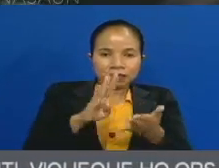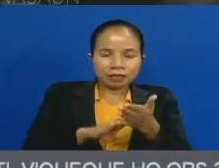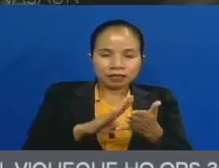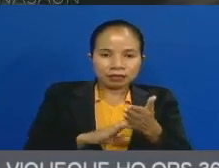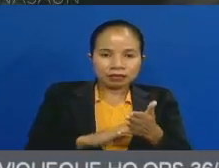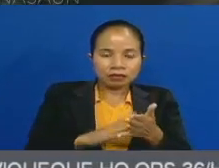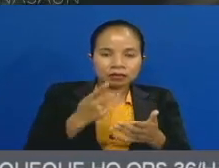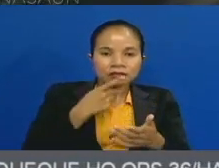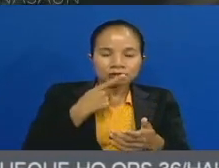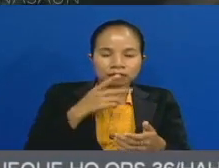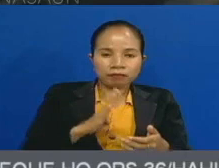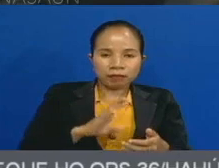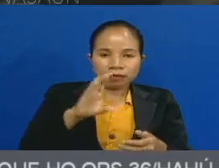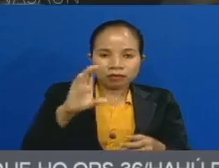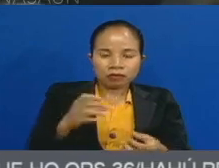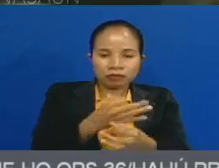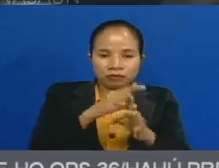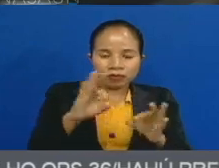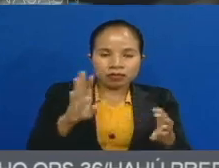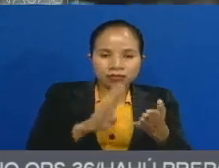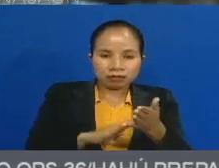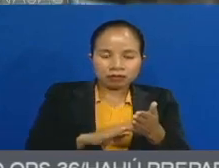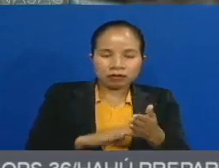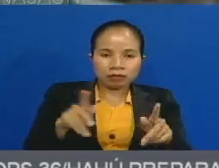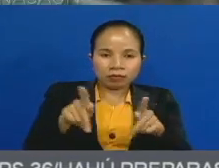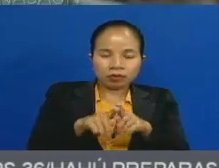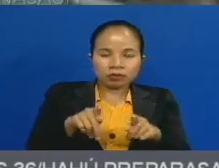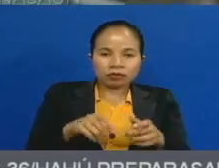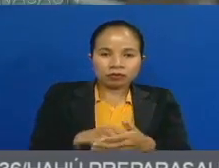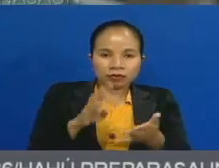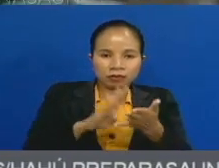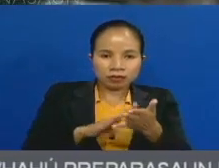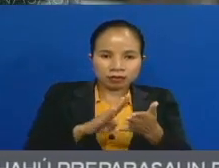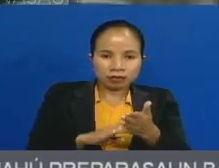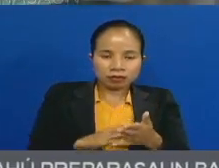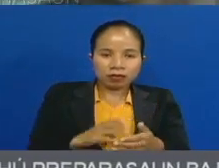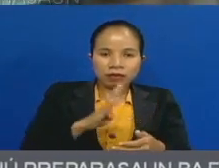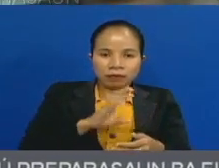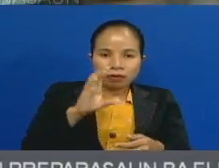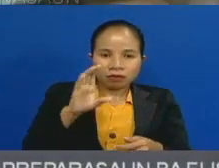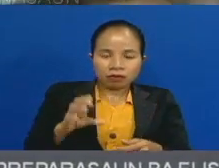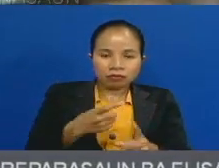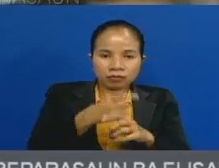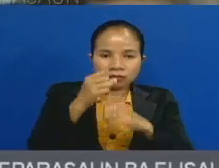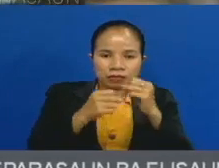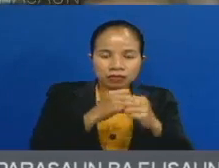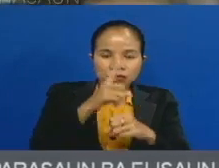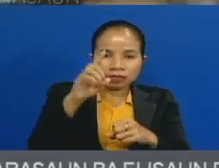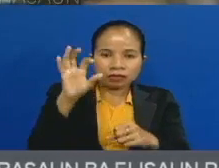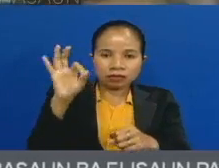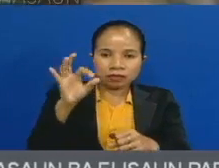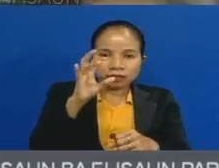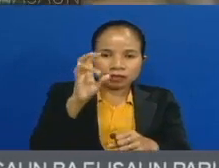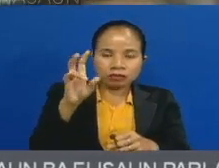católica Baucau. Tu finaliza curso professor posto escolar e a canto Resende Baucau. O citinan rihung ida tu sia hitu